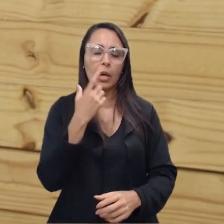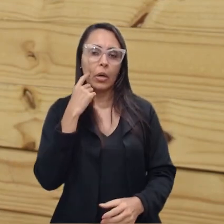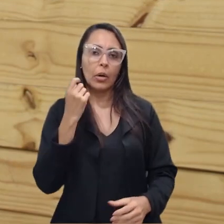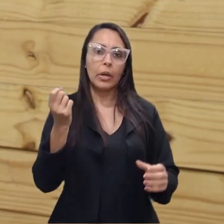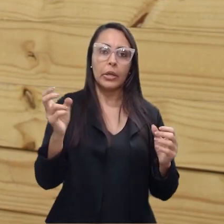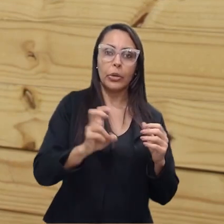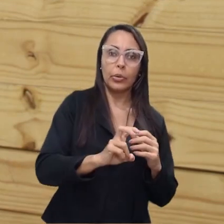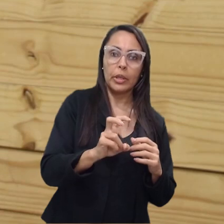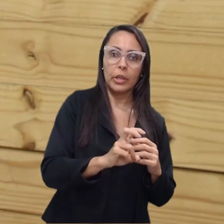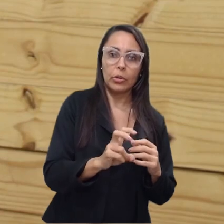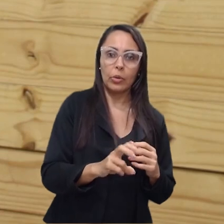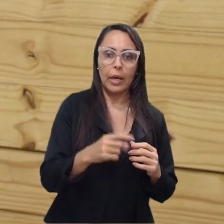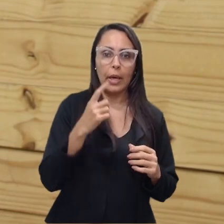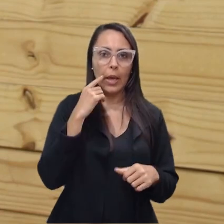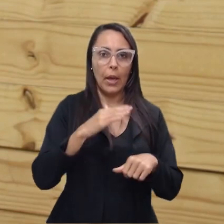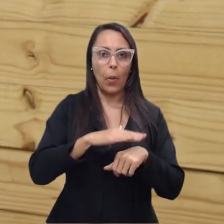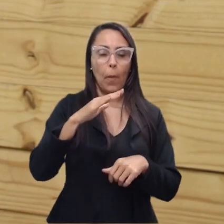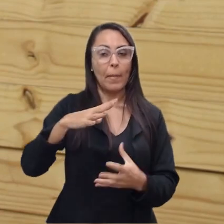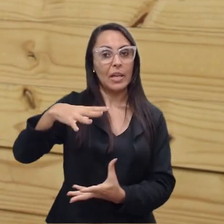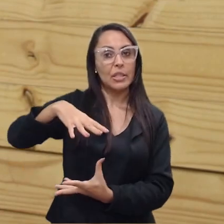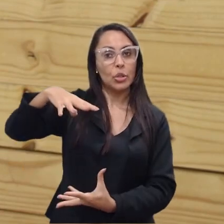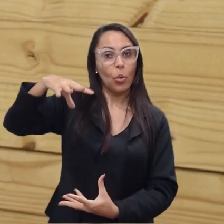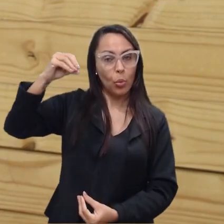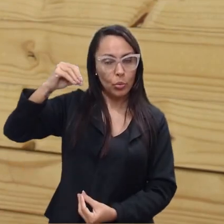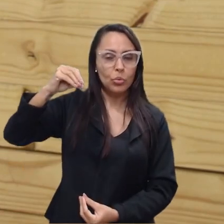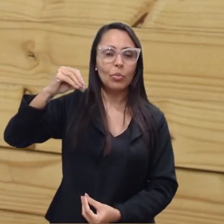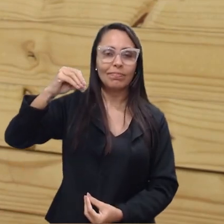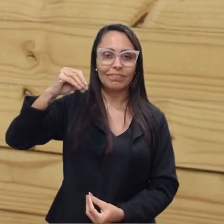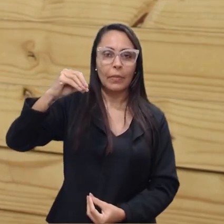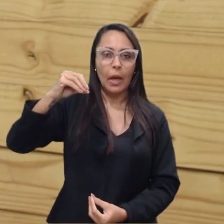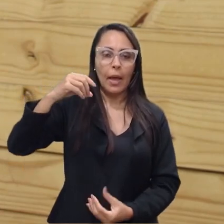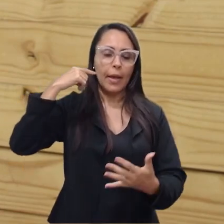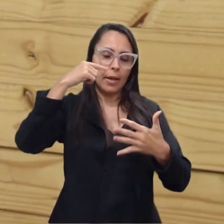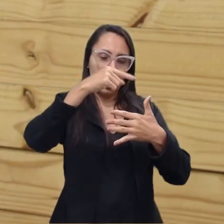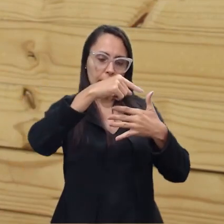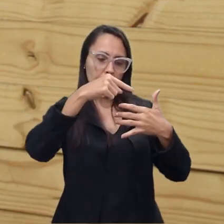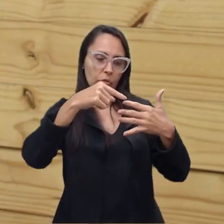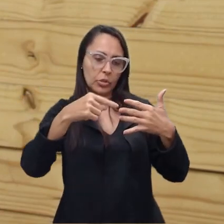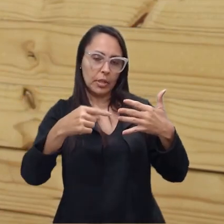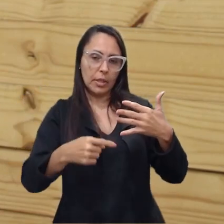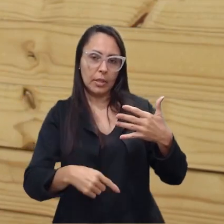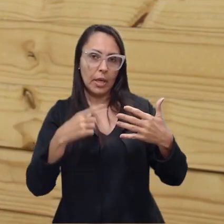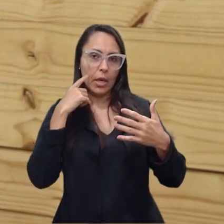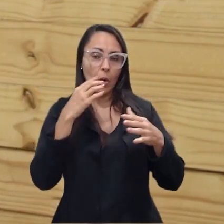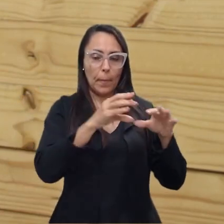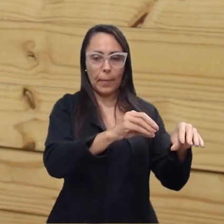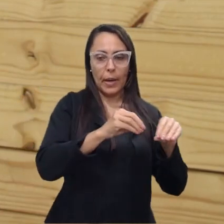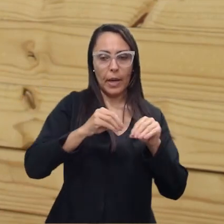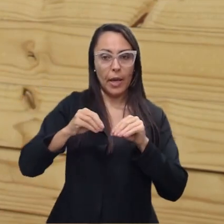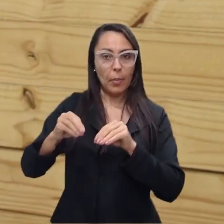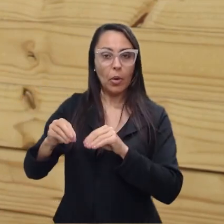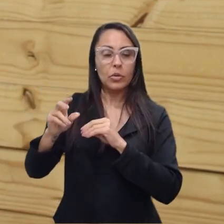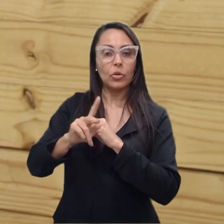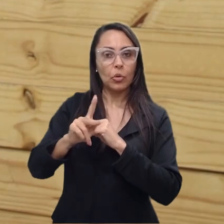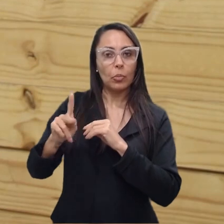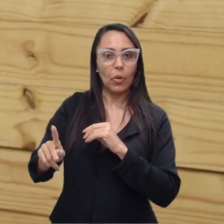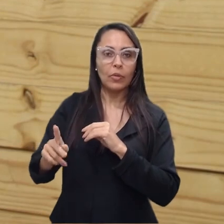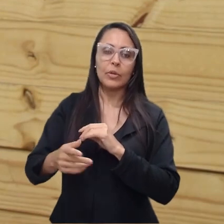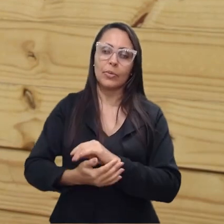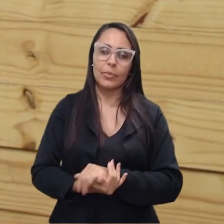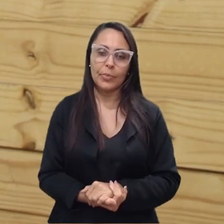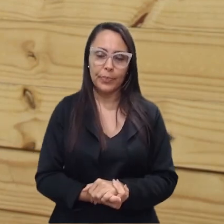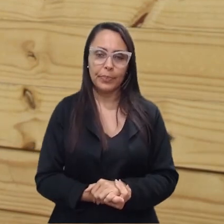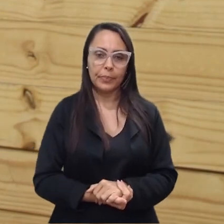o quinto critério é ser o mais idoso. Então, esses são os critérios para a remoção do professor